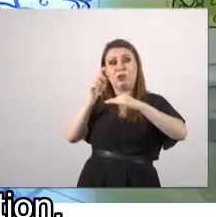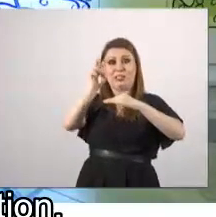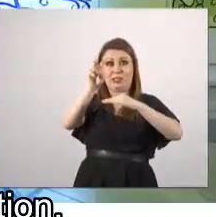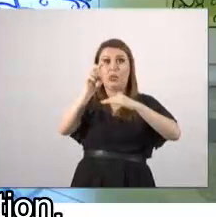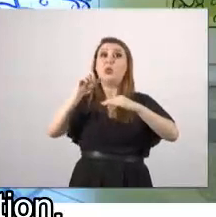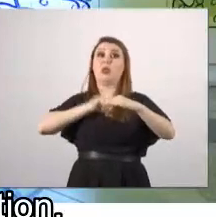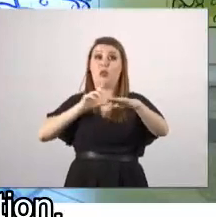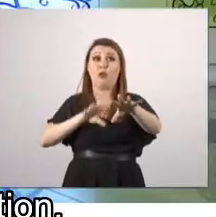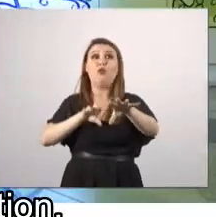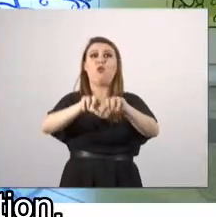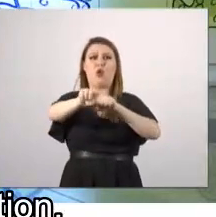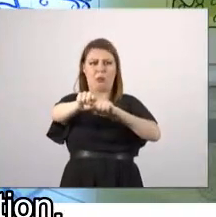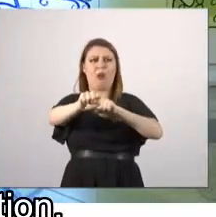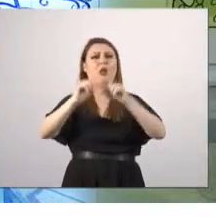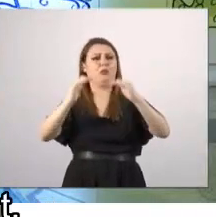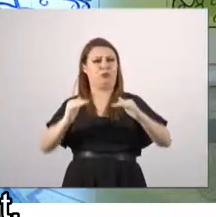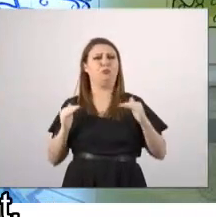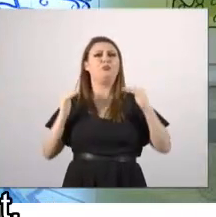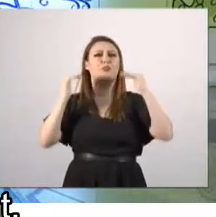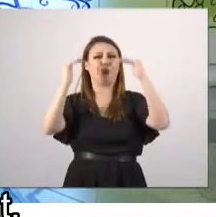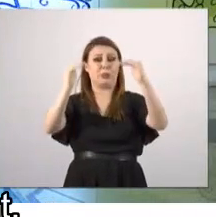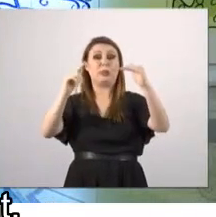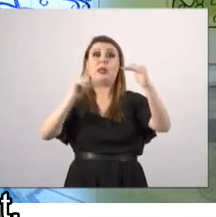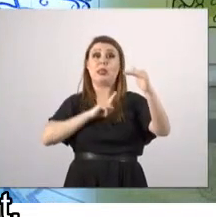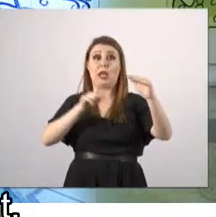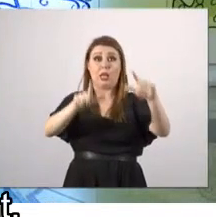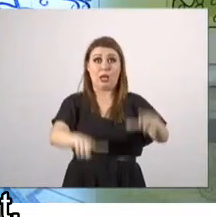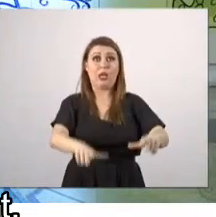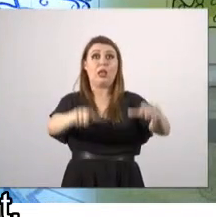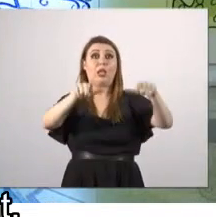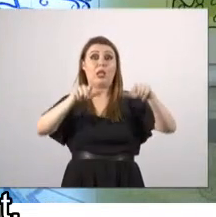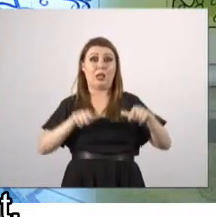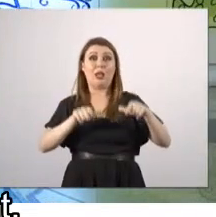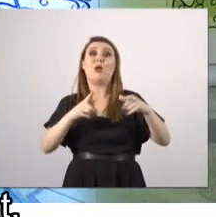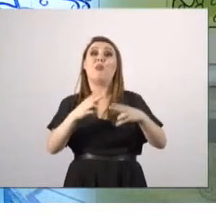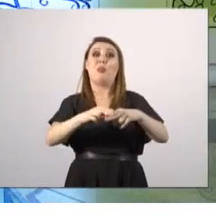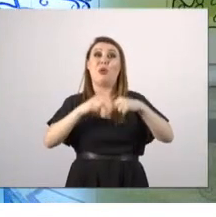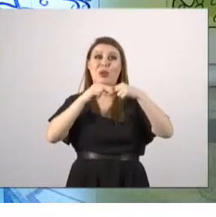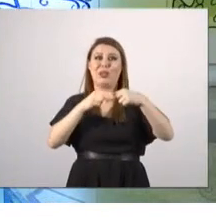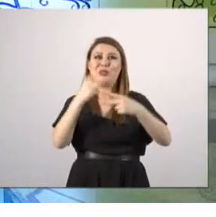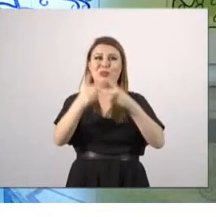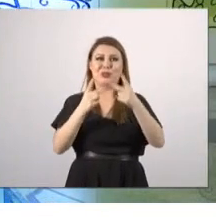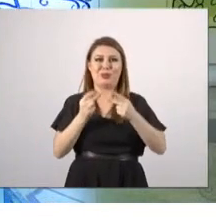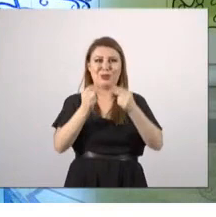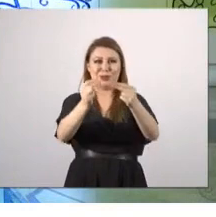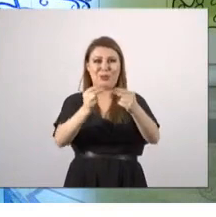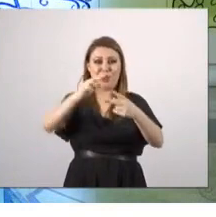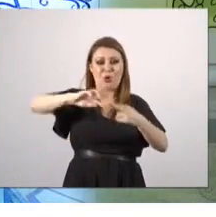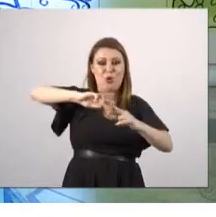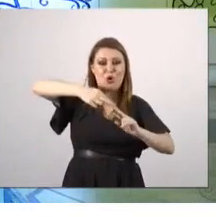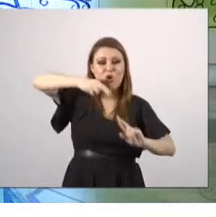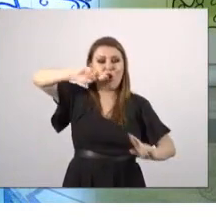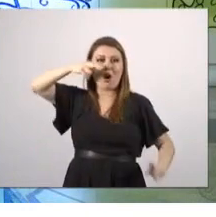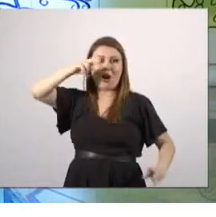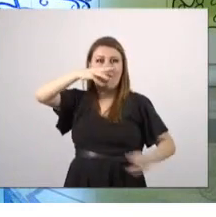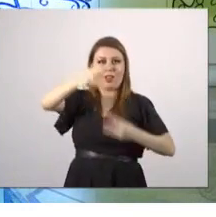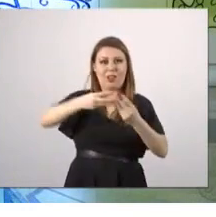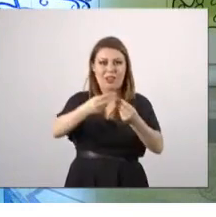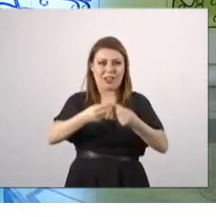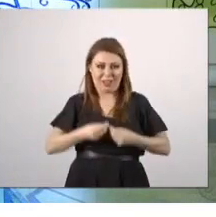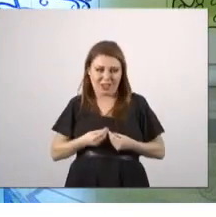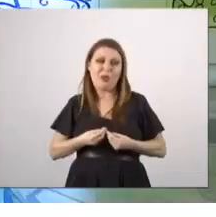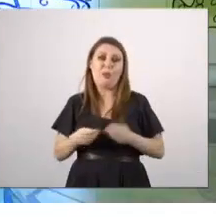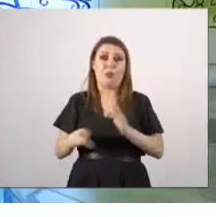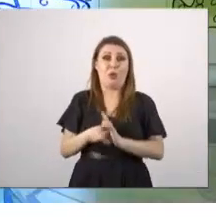graduados com distinção e recebem como símbolo desta conquista o cordão da Kent State